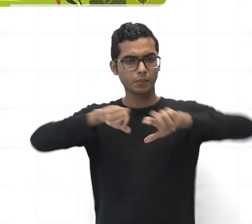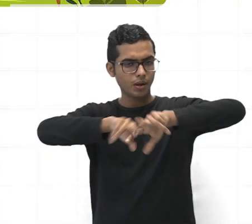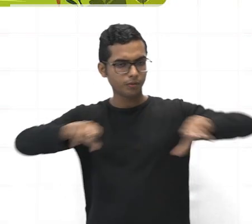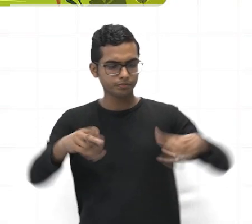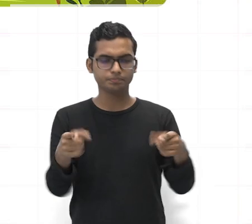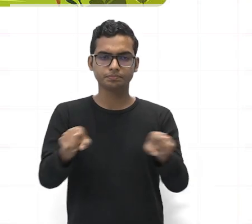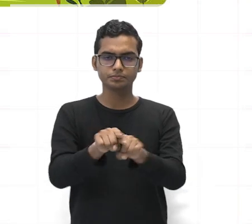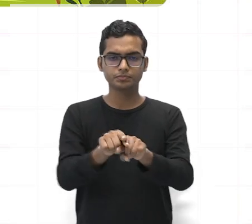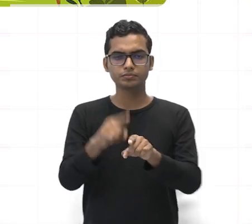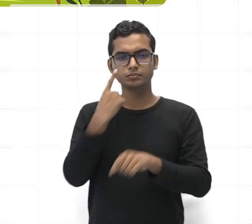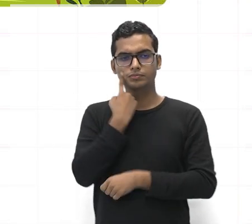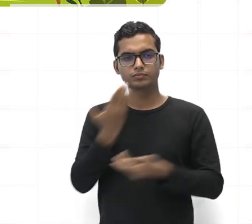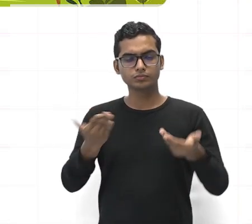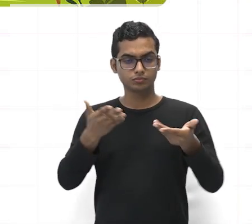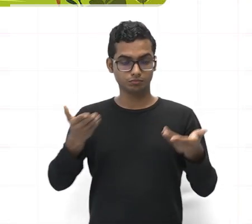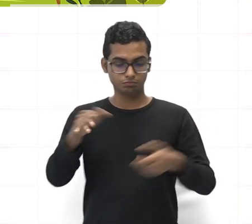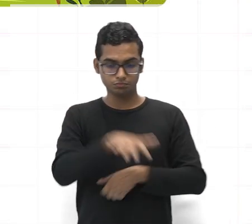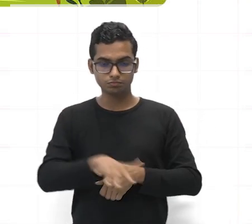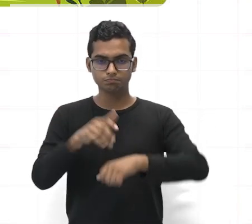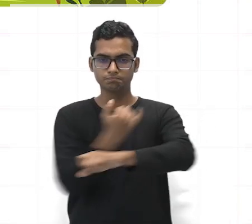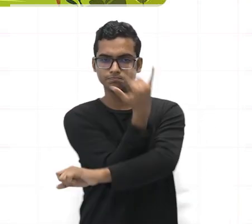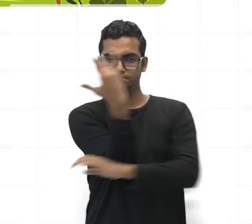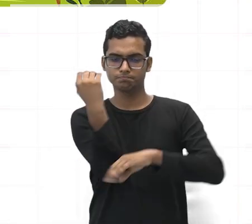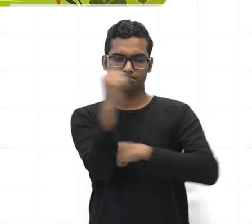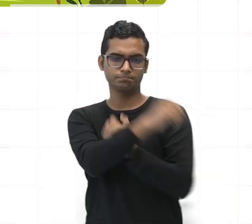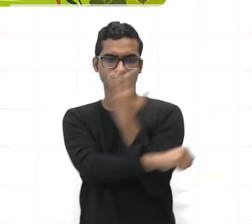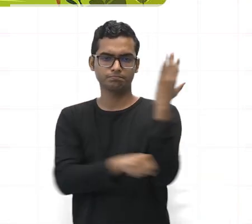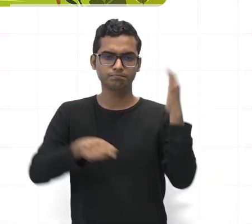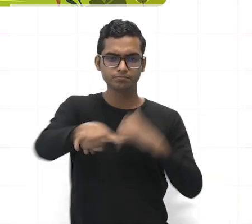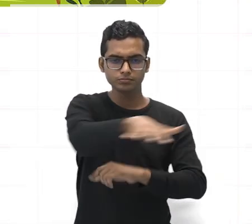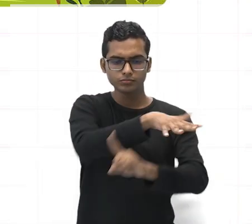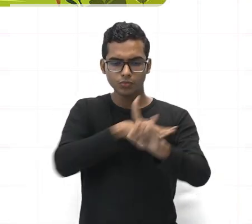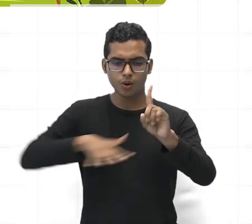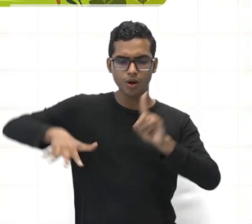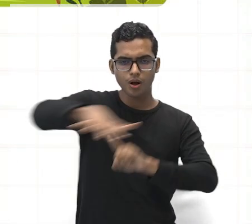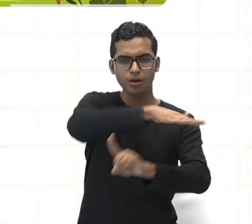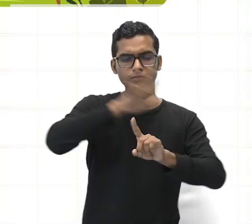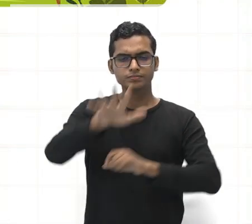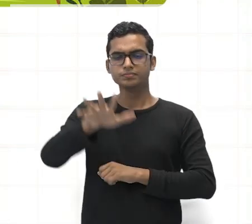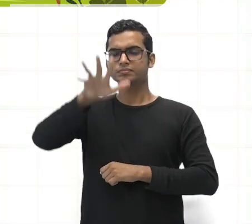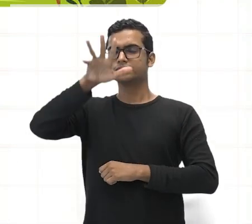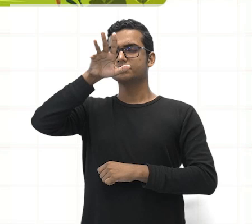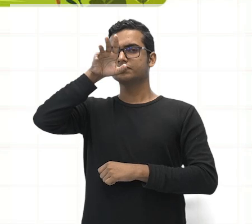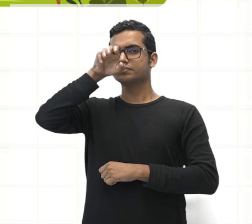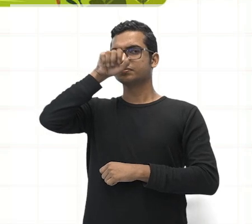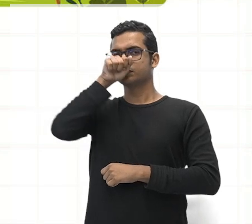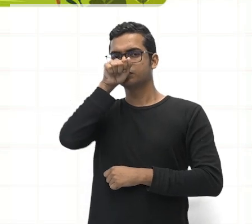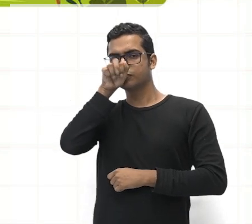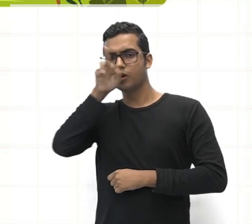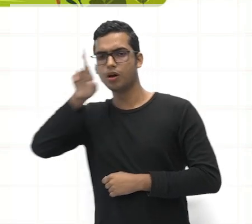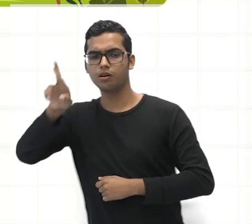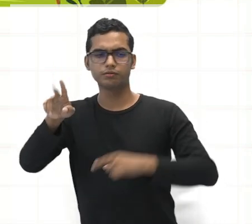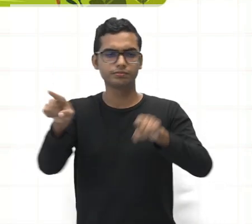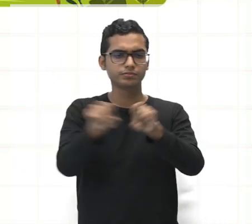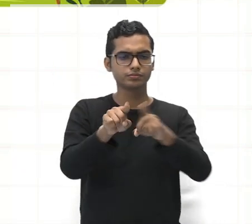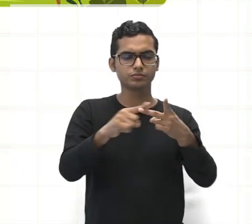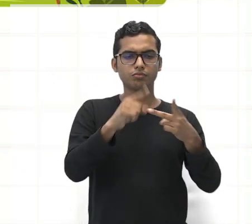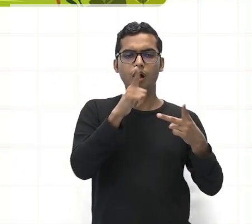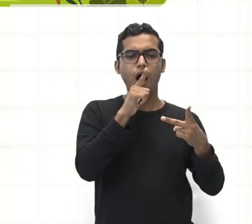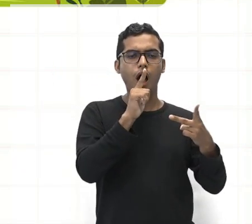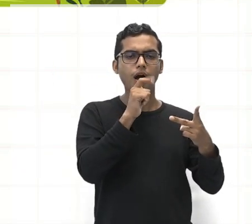incluir tudo o que nos cerca, seja o ar que respiramos, seja então a água